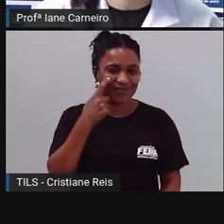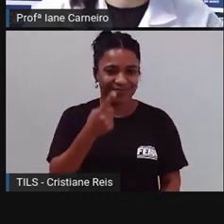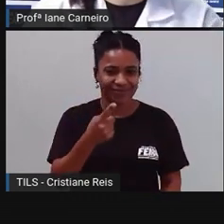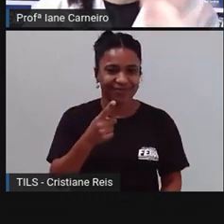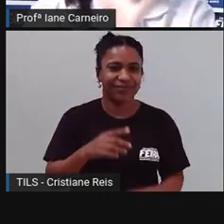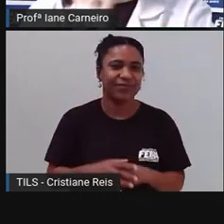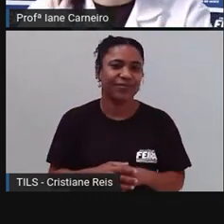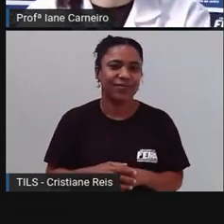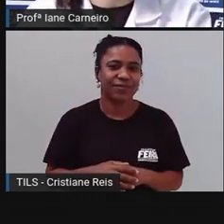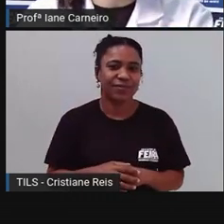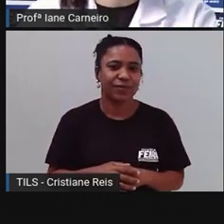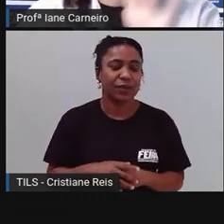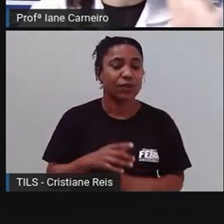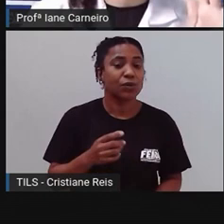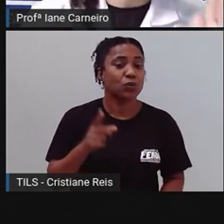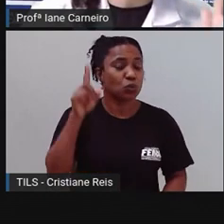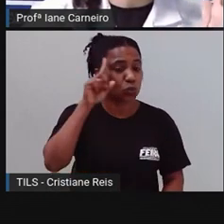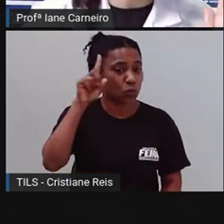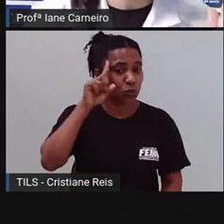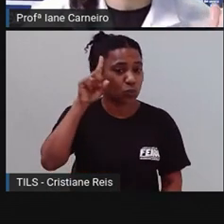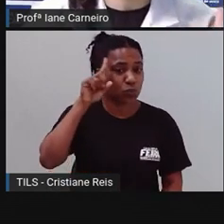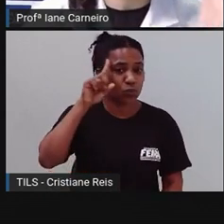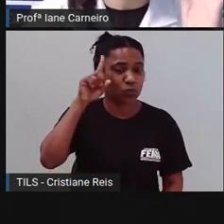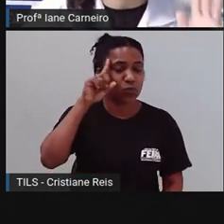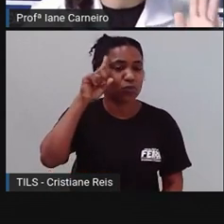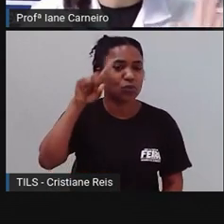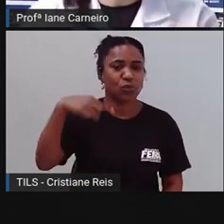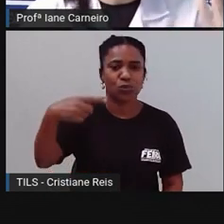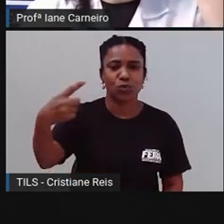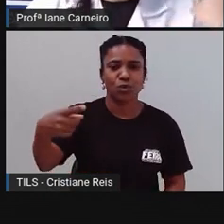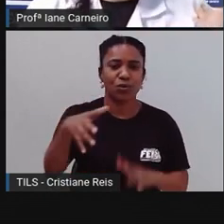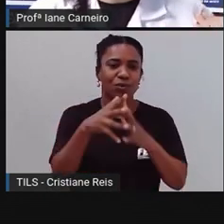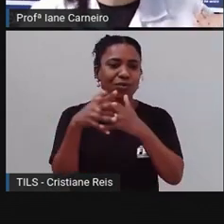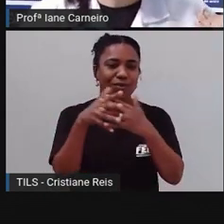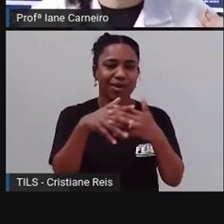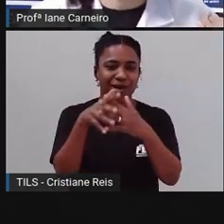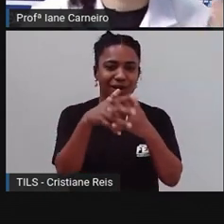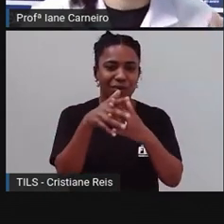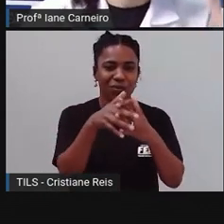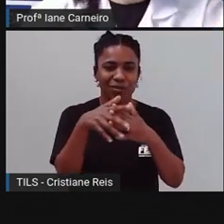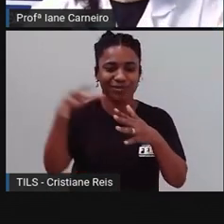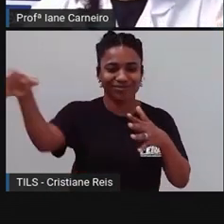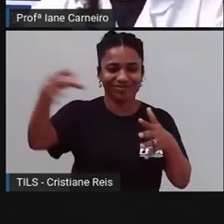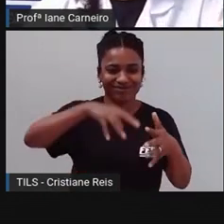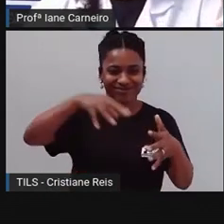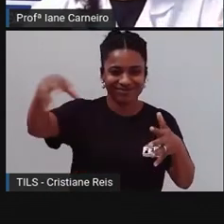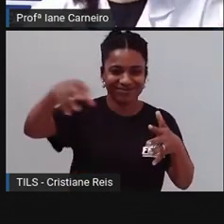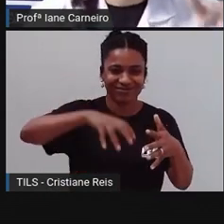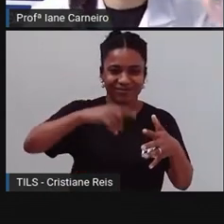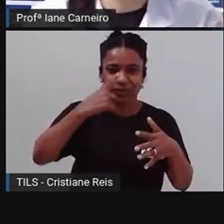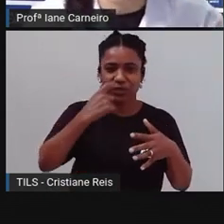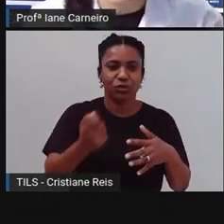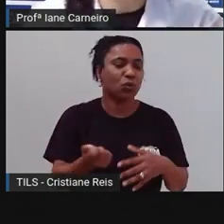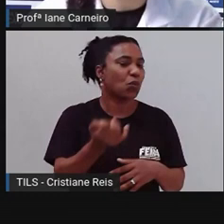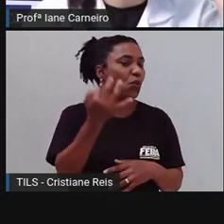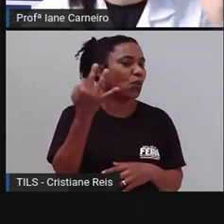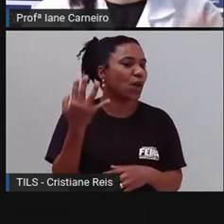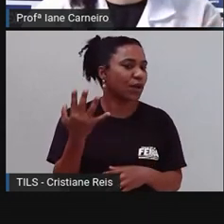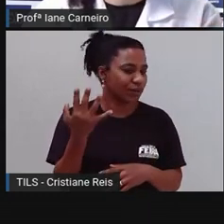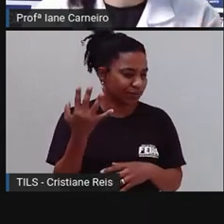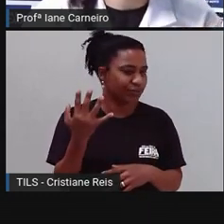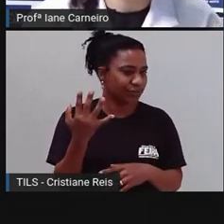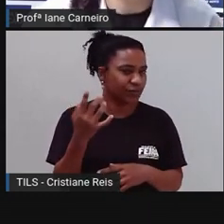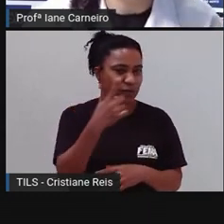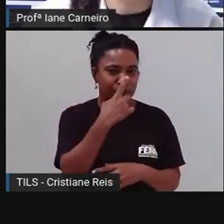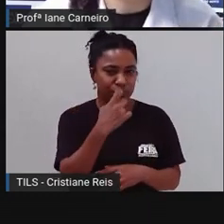distribuir aqui no calendário todos os dias em que a coleta de lixo vai passar na minha rua. Para a gente ver no final quantos dias